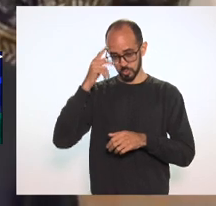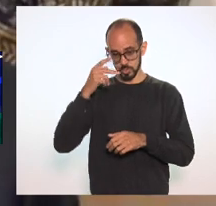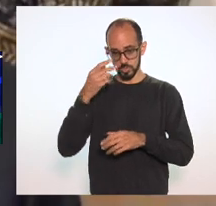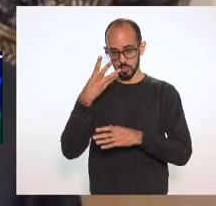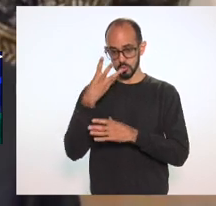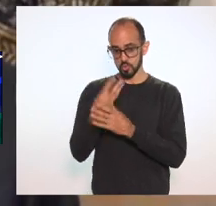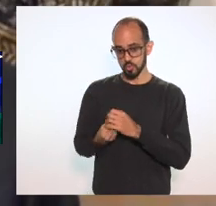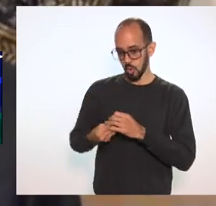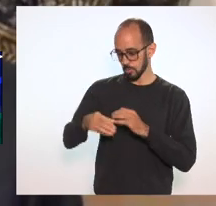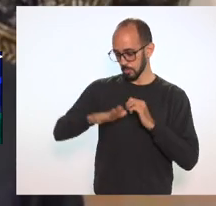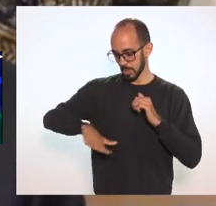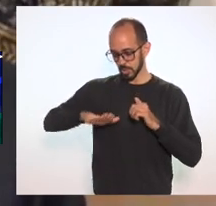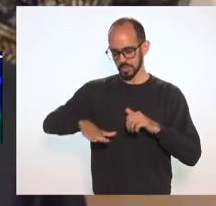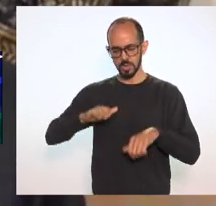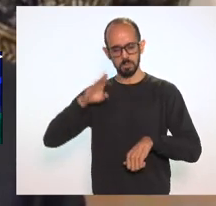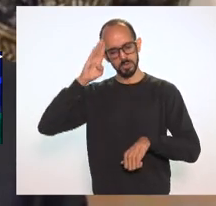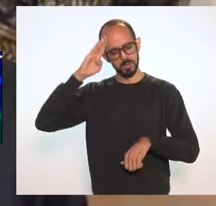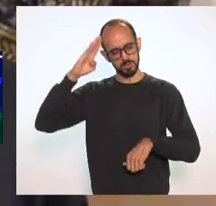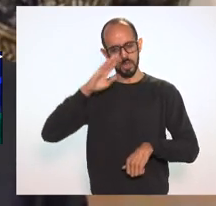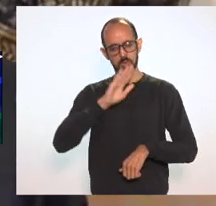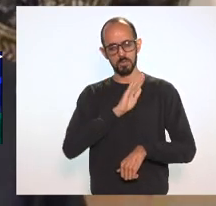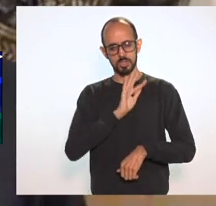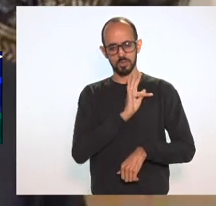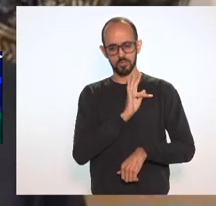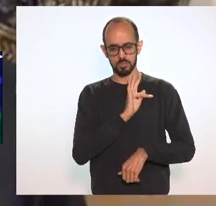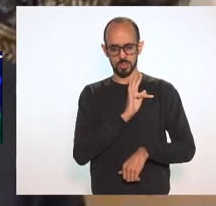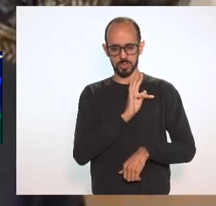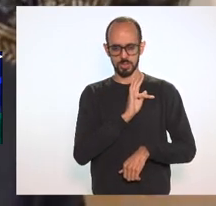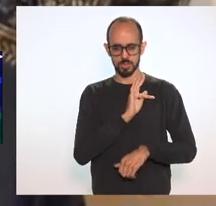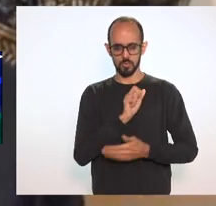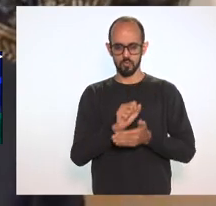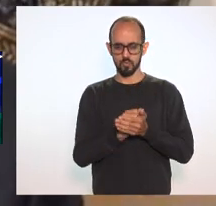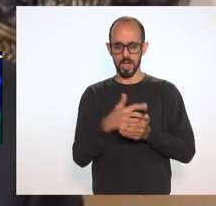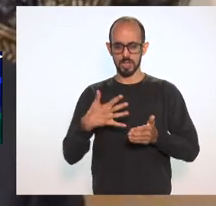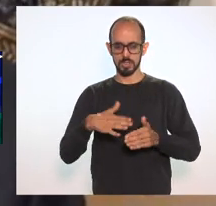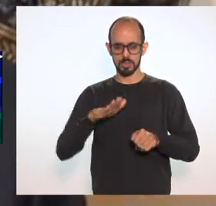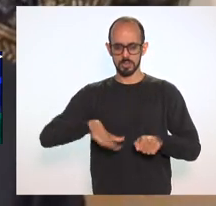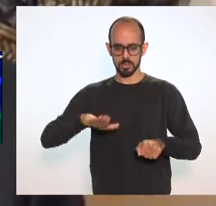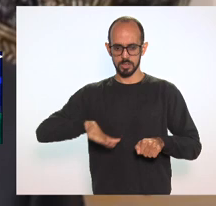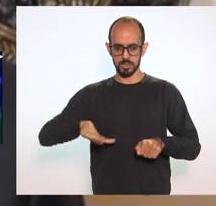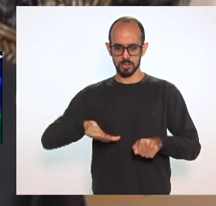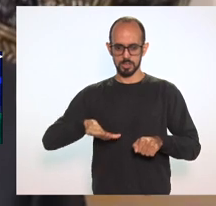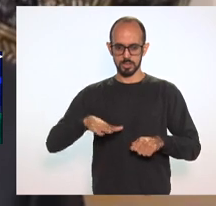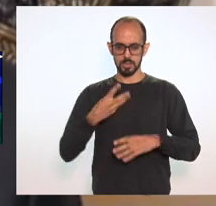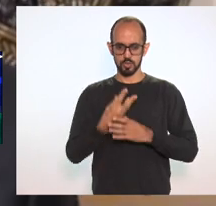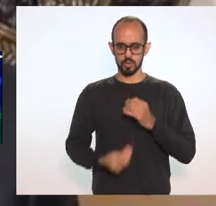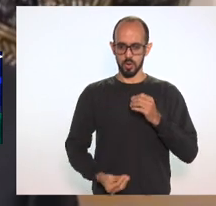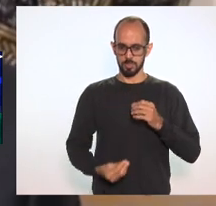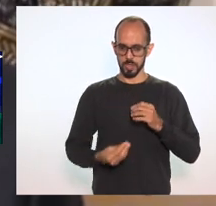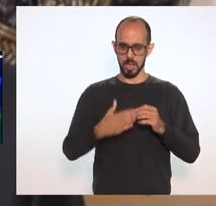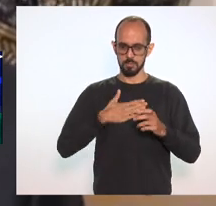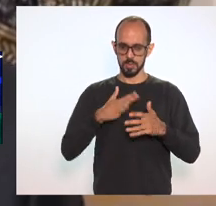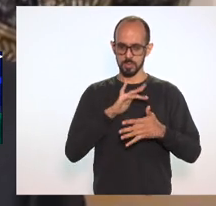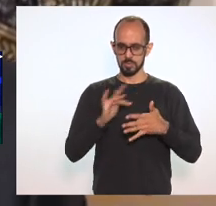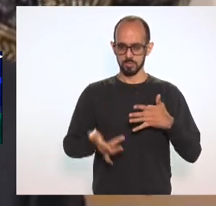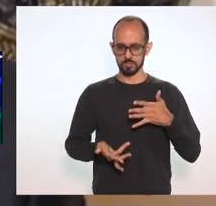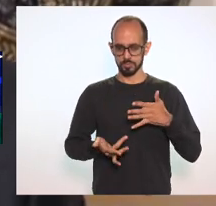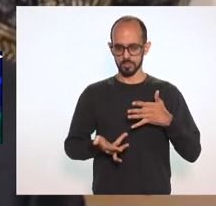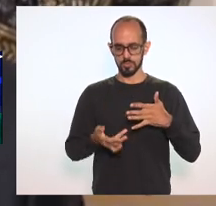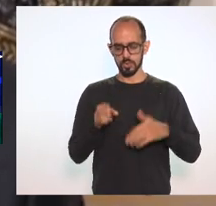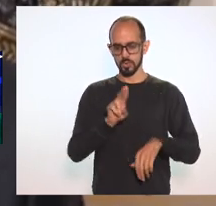principalmente na baixada fluminense muitas crianças vão desaparecendo Inclusive a minha rede social tem sido utilizada